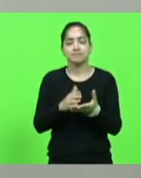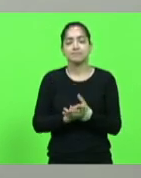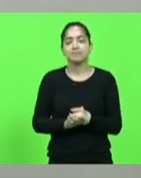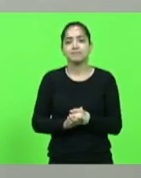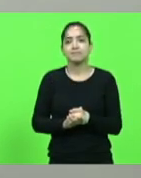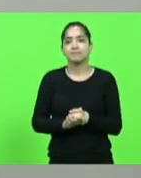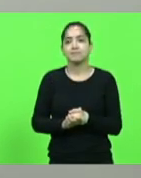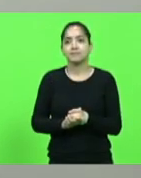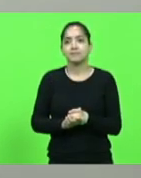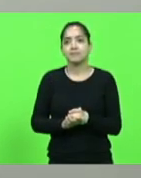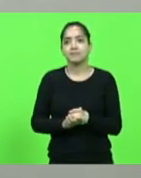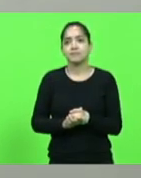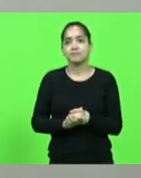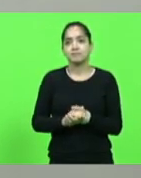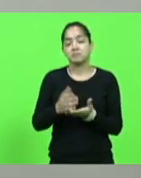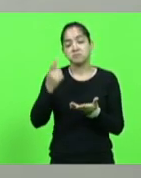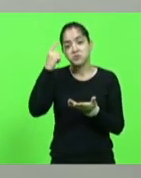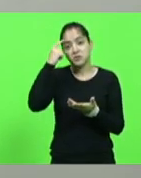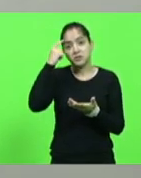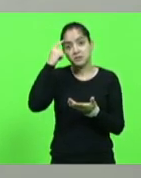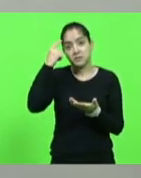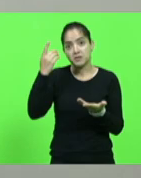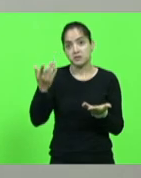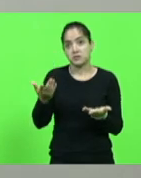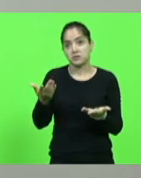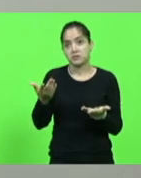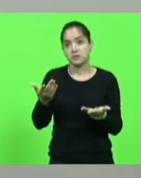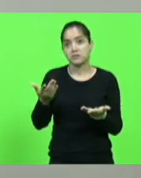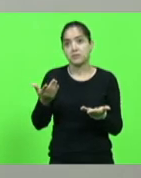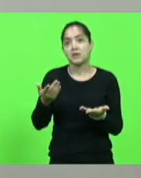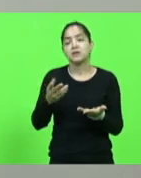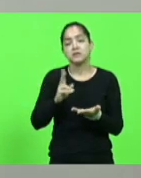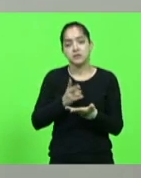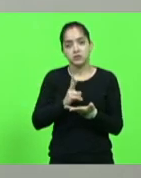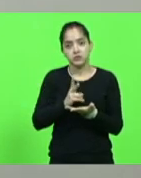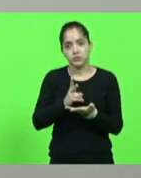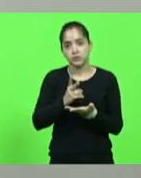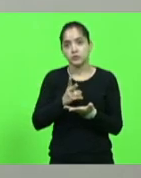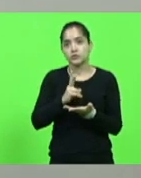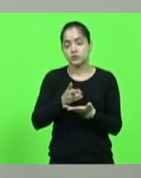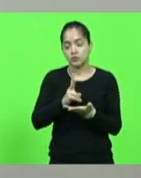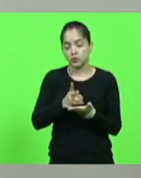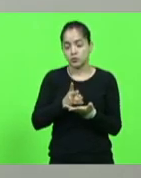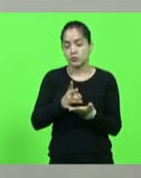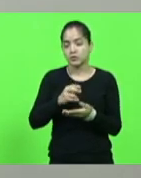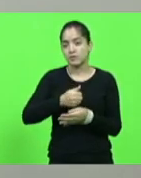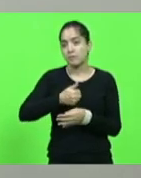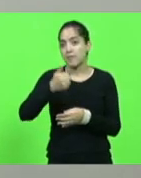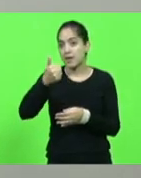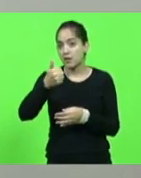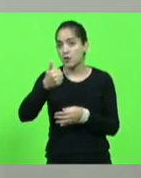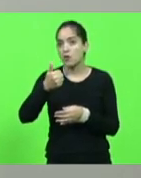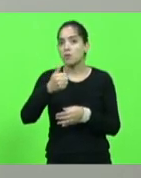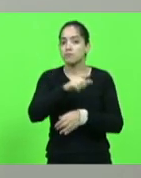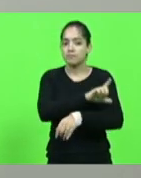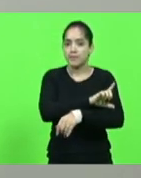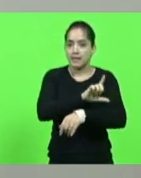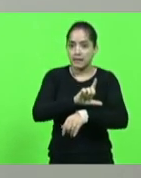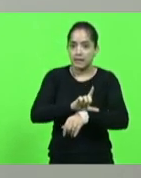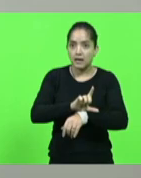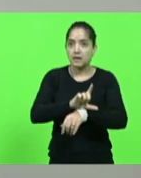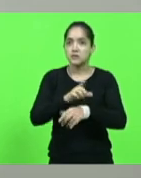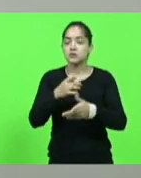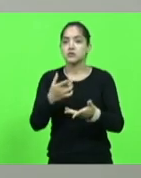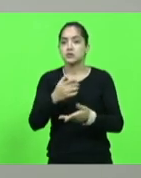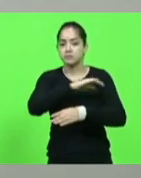Eu acredito que ele pensou dessa maneira. Mas a gente continua aqui fazendo o nosso melhor por Lages, pela região serrana